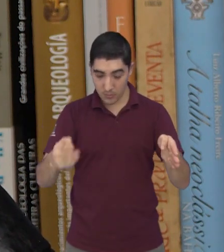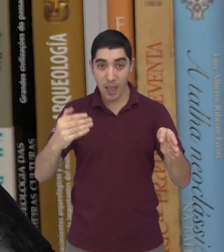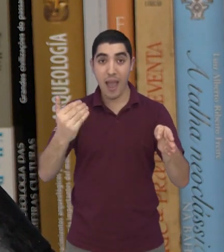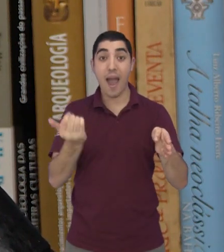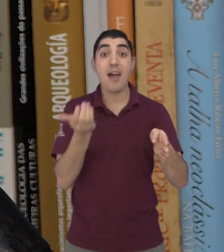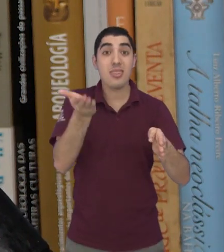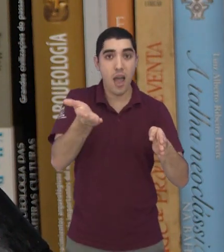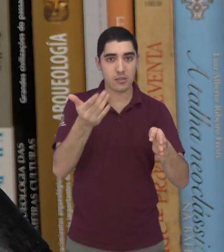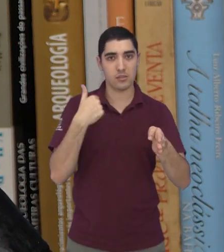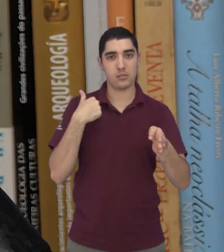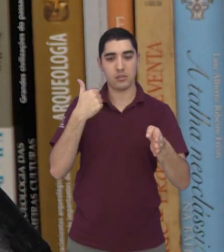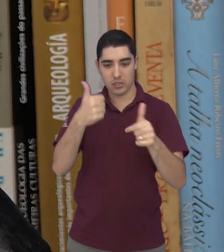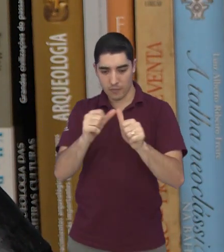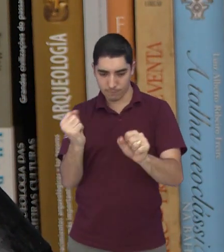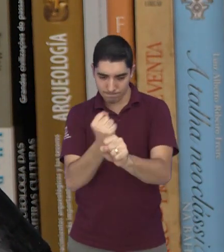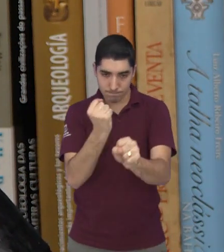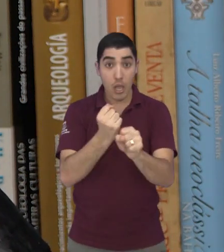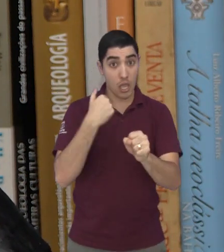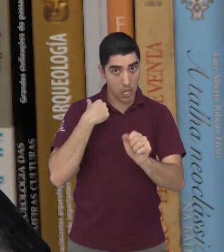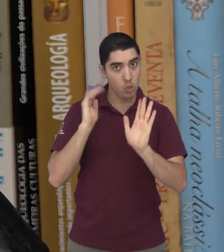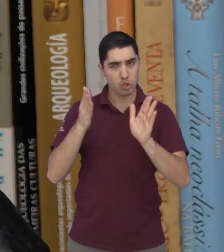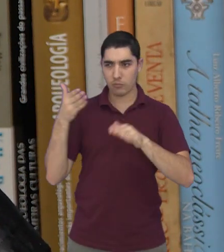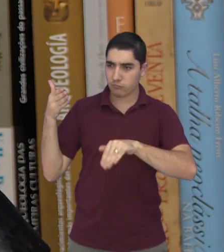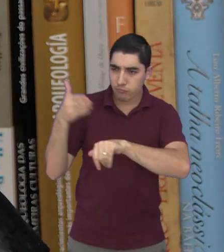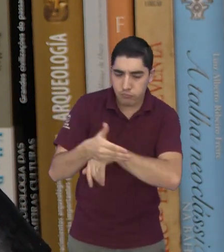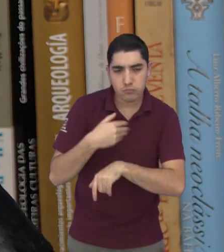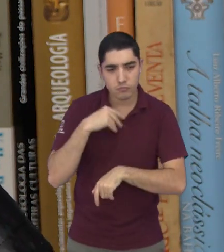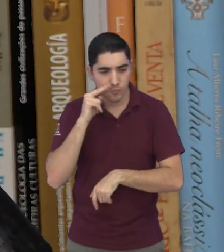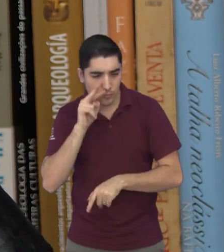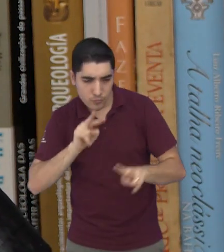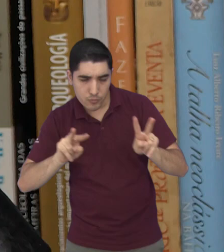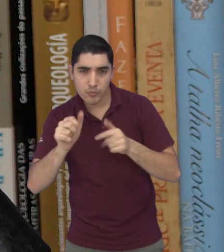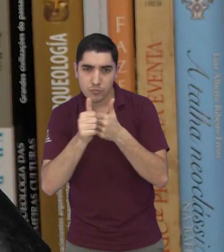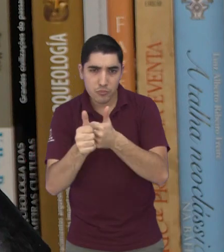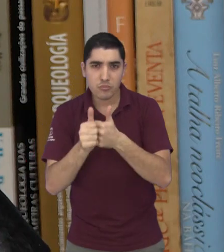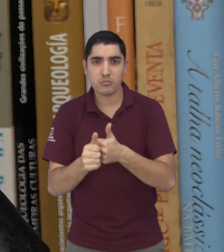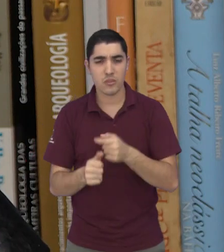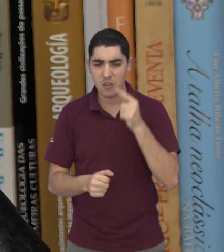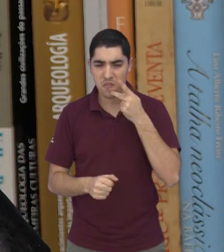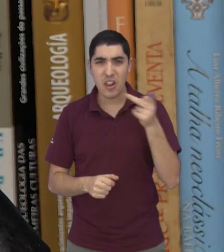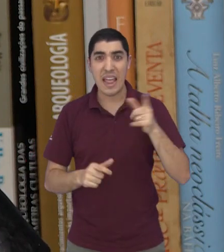acompanhei tudo isso, acompanhei a reconstituição do altar, a reposição, não existe